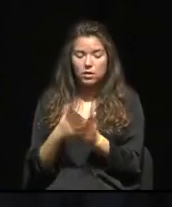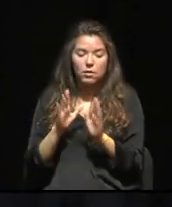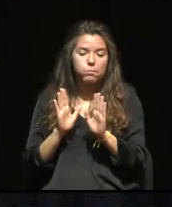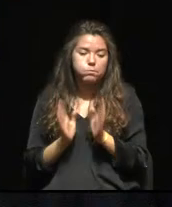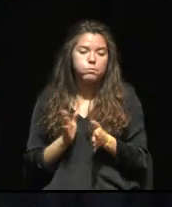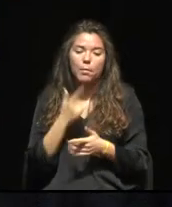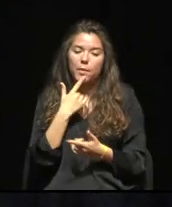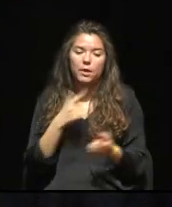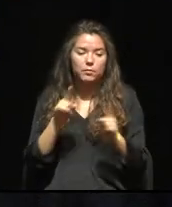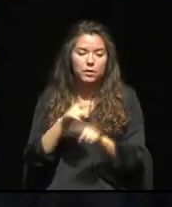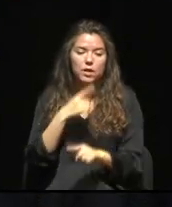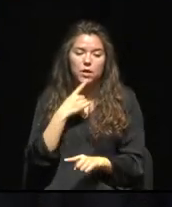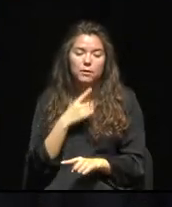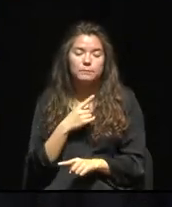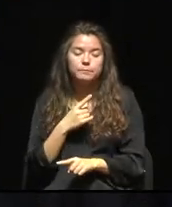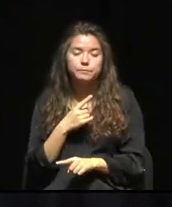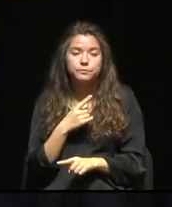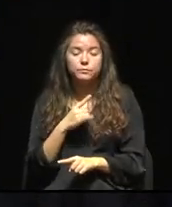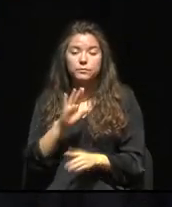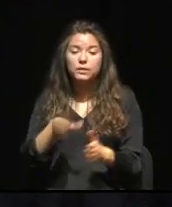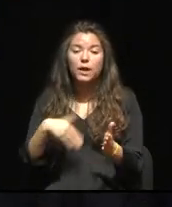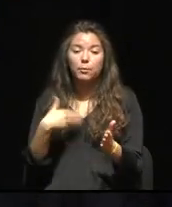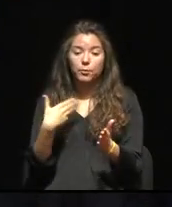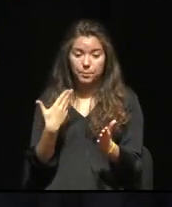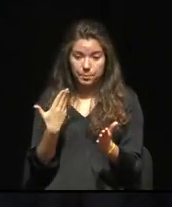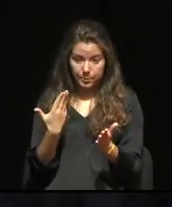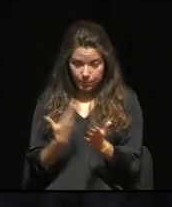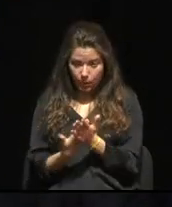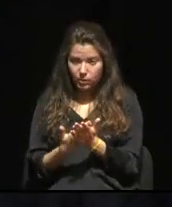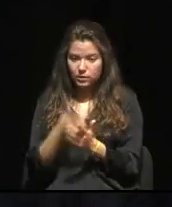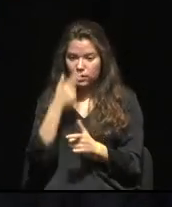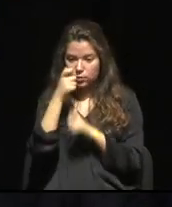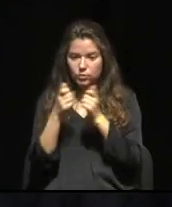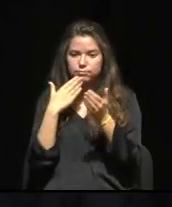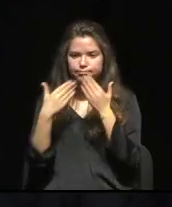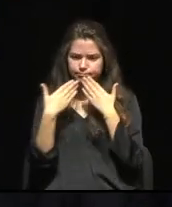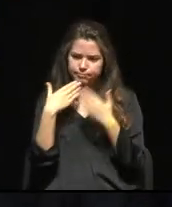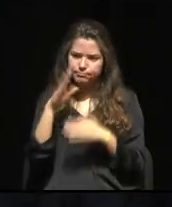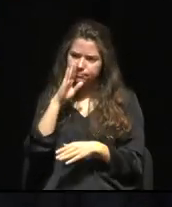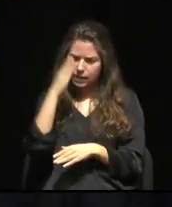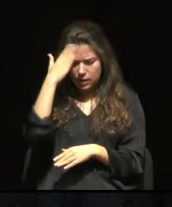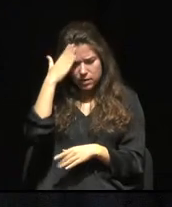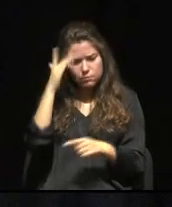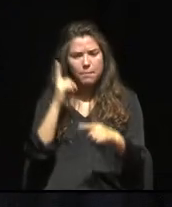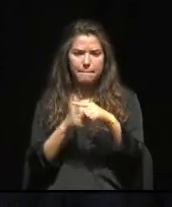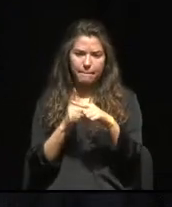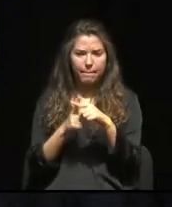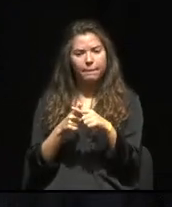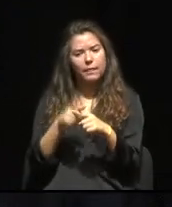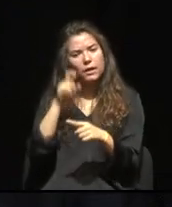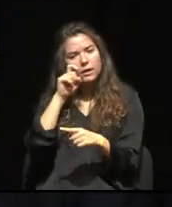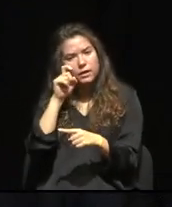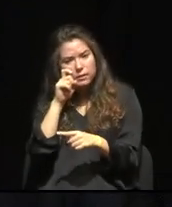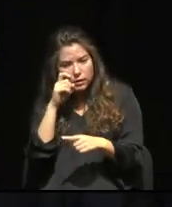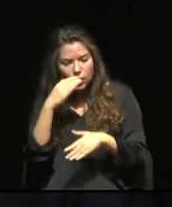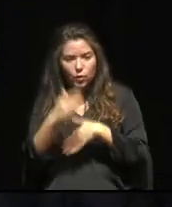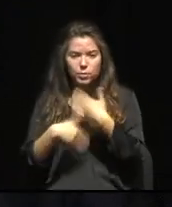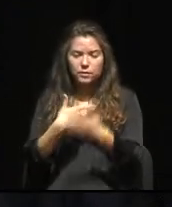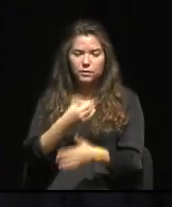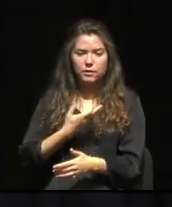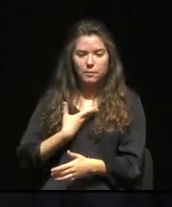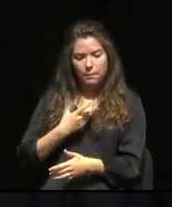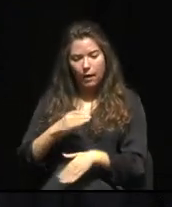repetir por tudo isto a proposta dos peticionários parece-nos positiva e uma forma de garantir que o processo da Tapada das